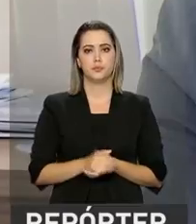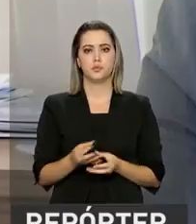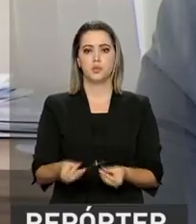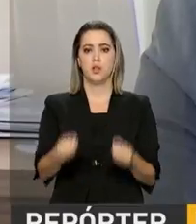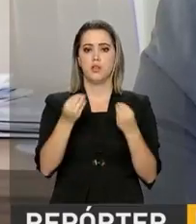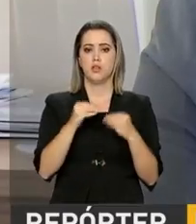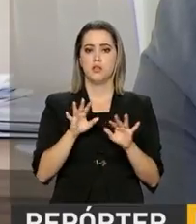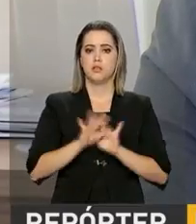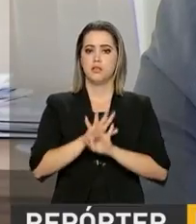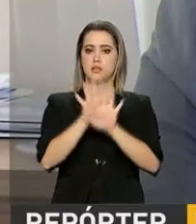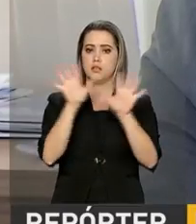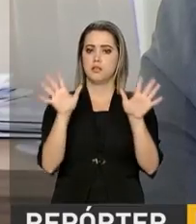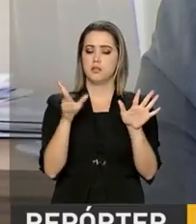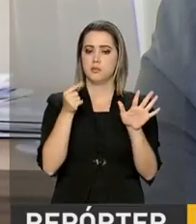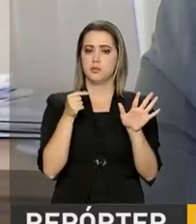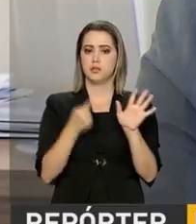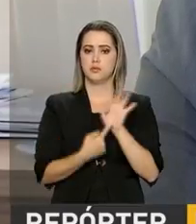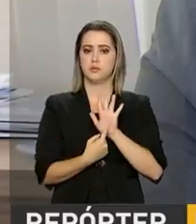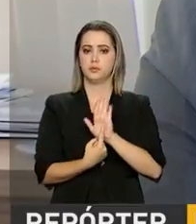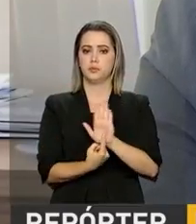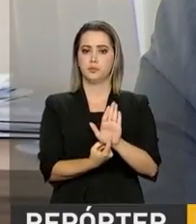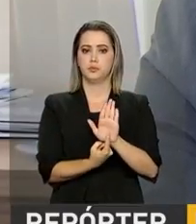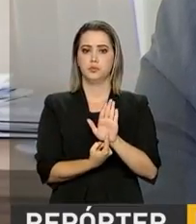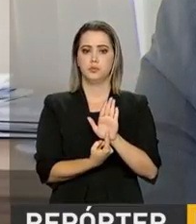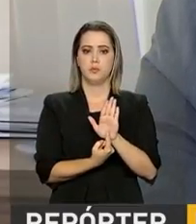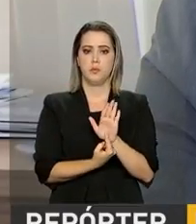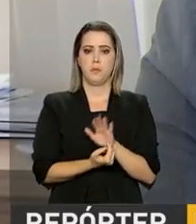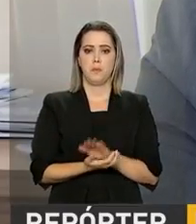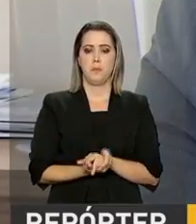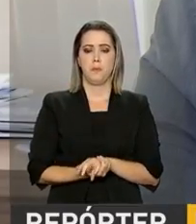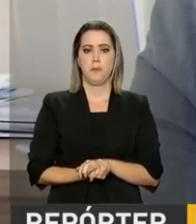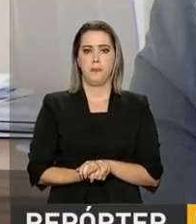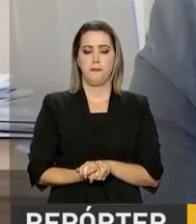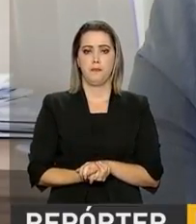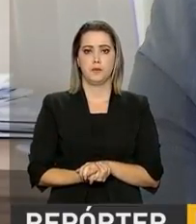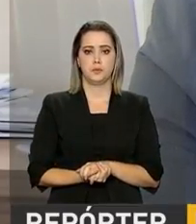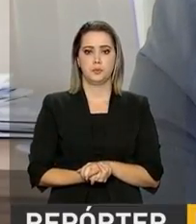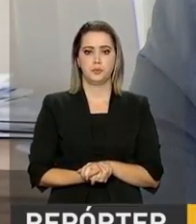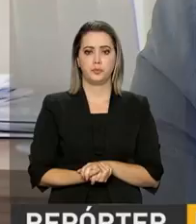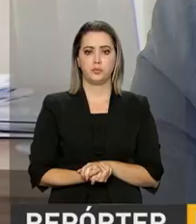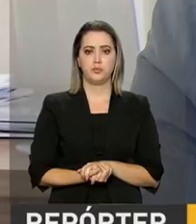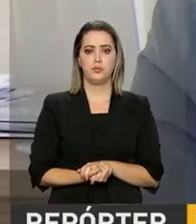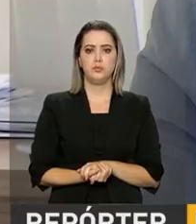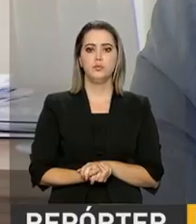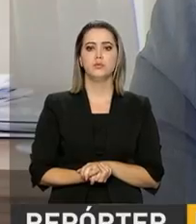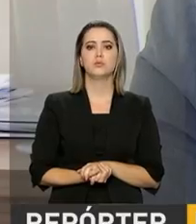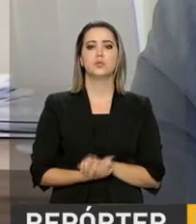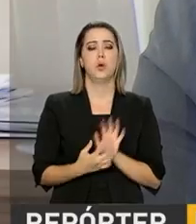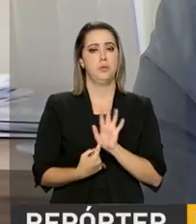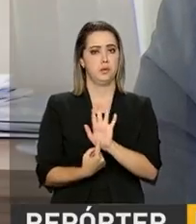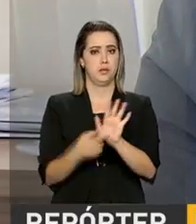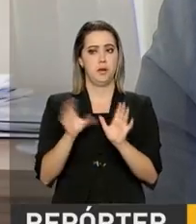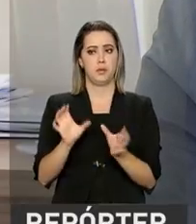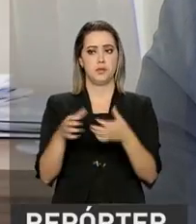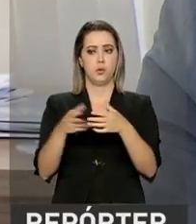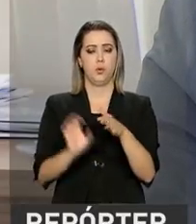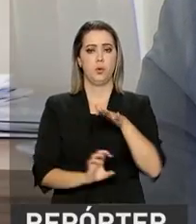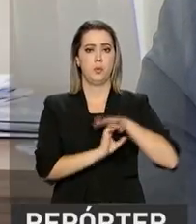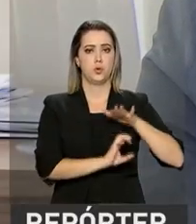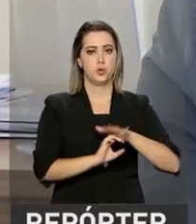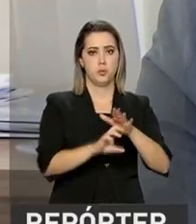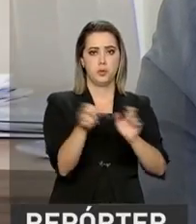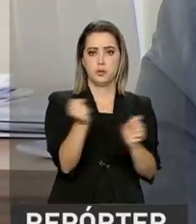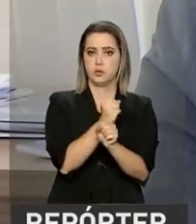mostrar para o que só essa fatia de de empresas que trabalham com construção